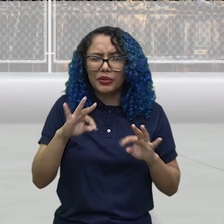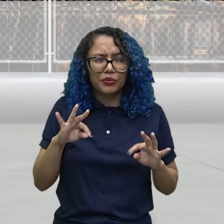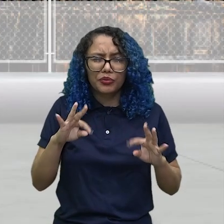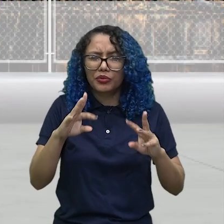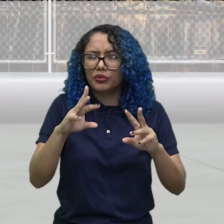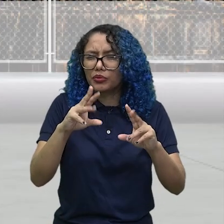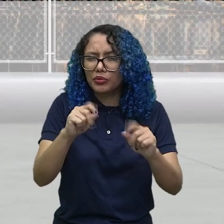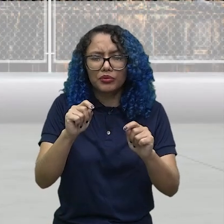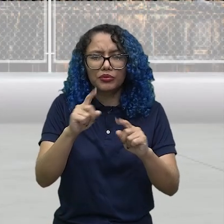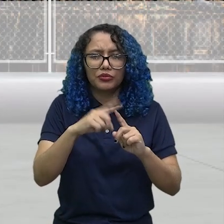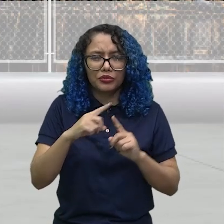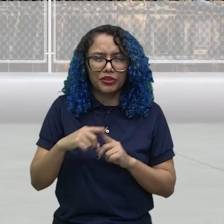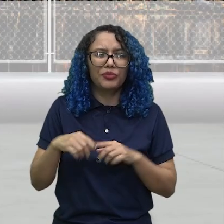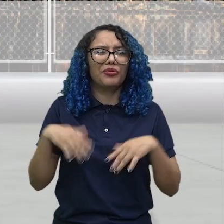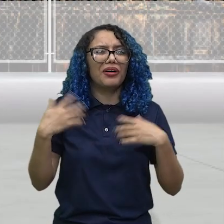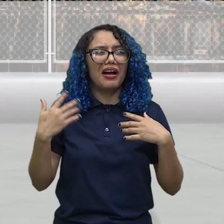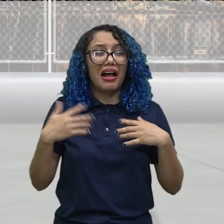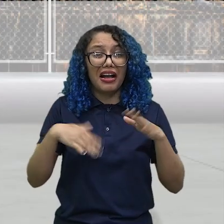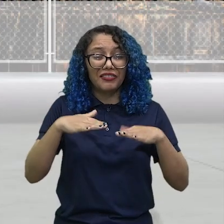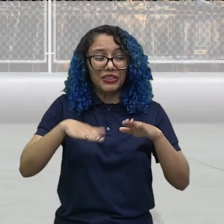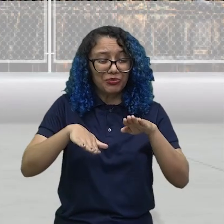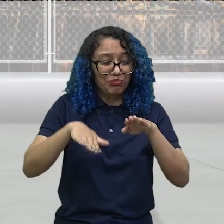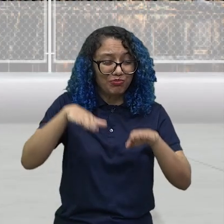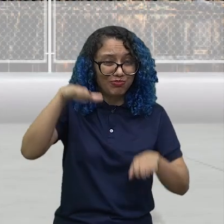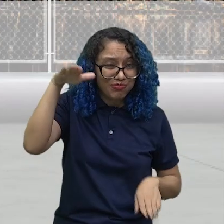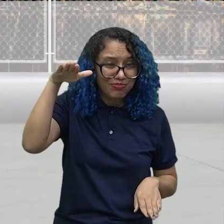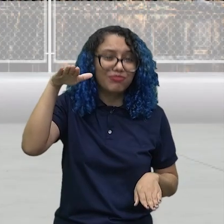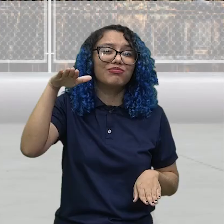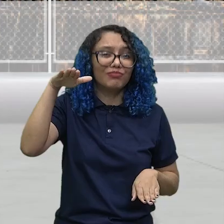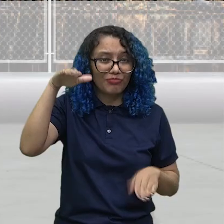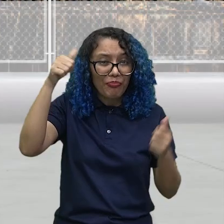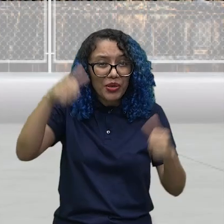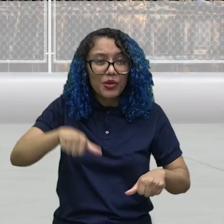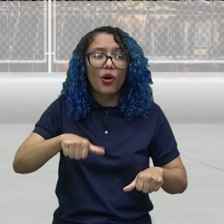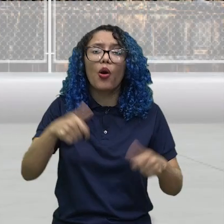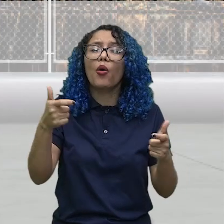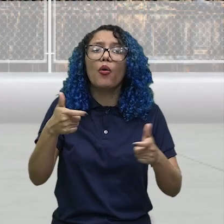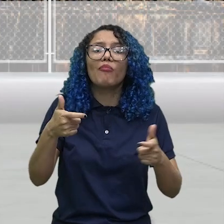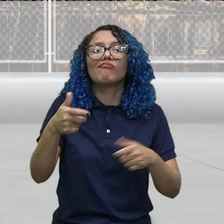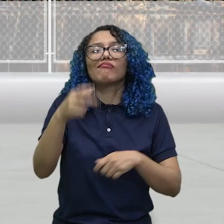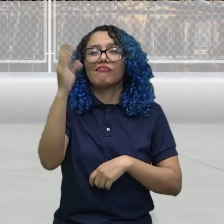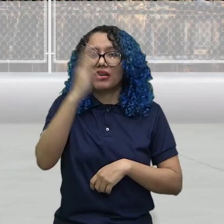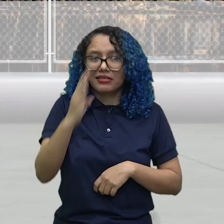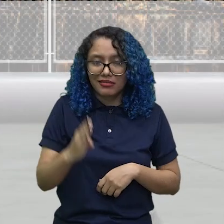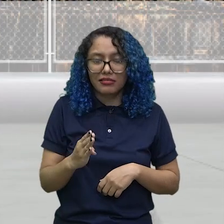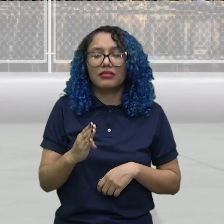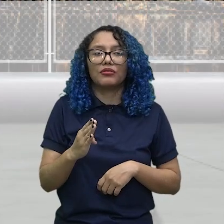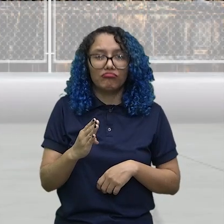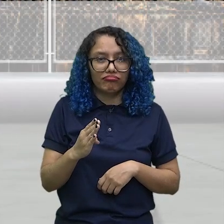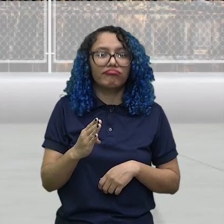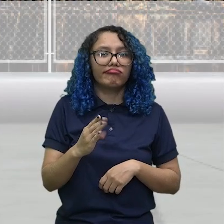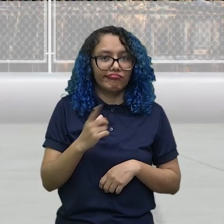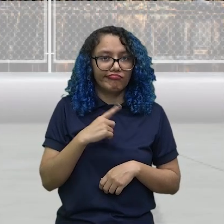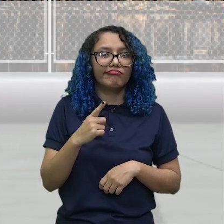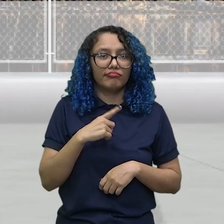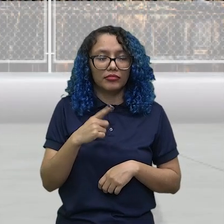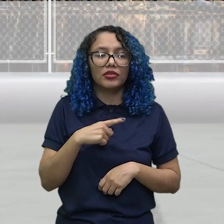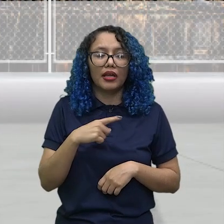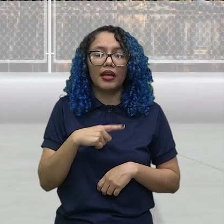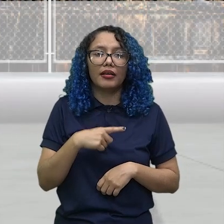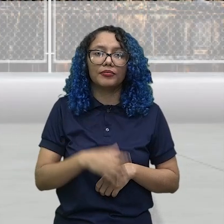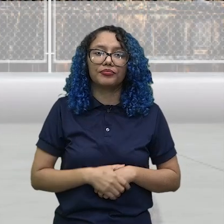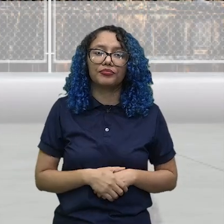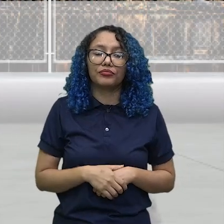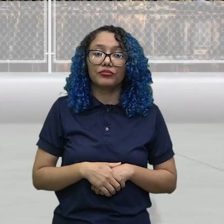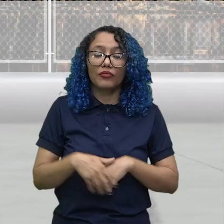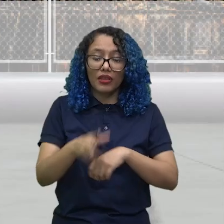por exemplo, são muito acentuadas, tá? É o caso do Brasil, considerado um dos países que